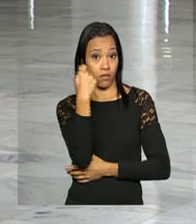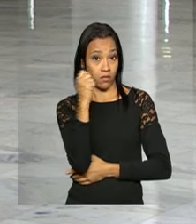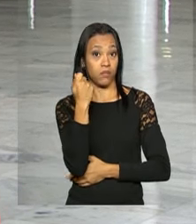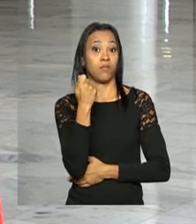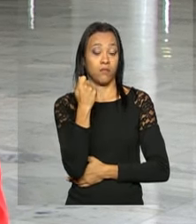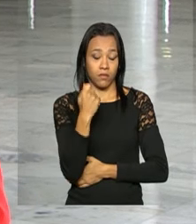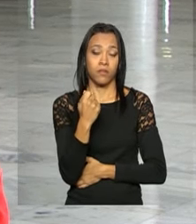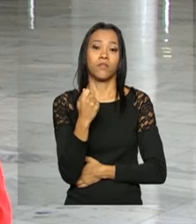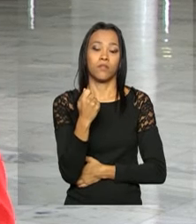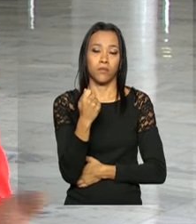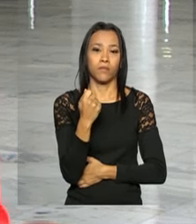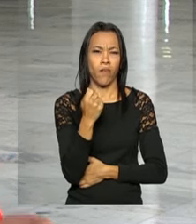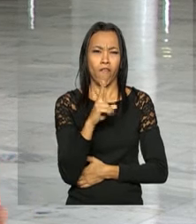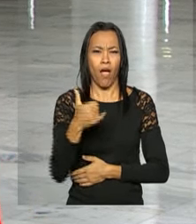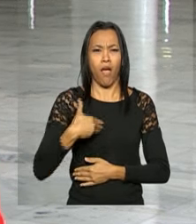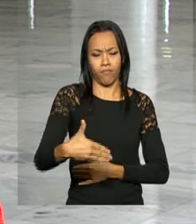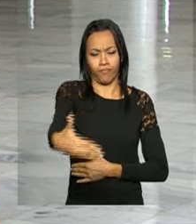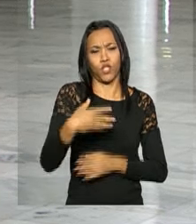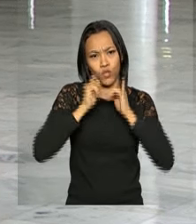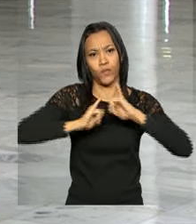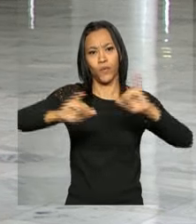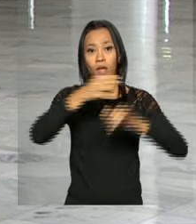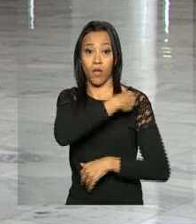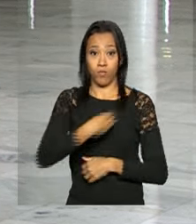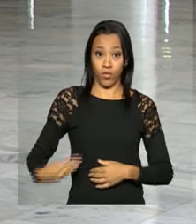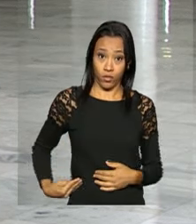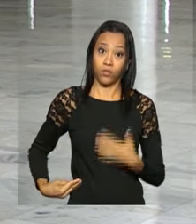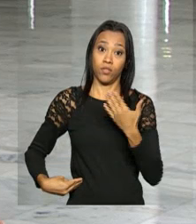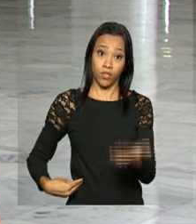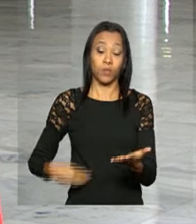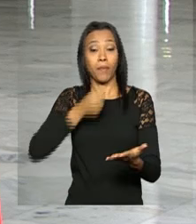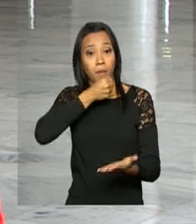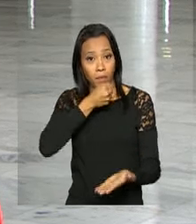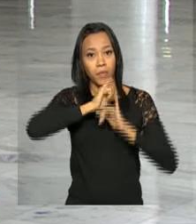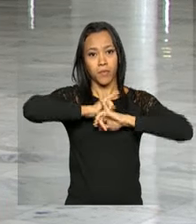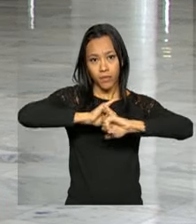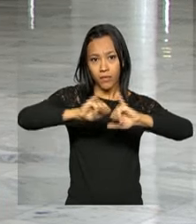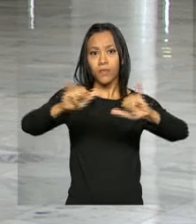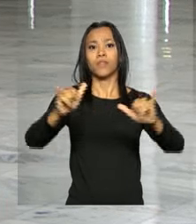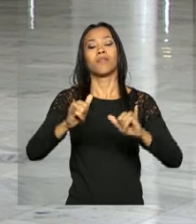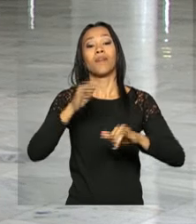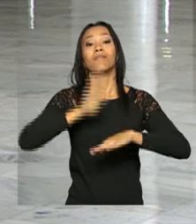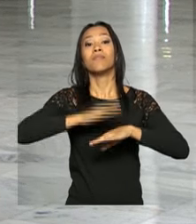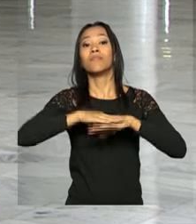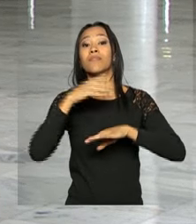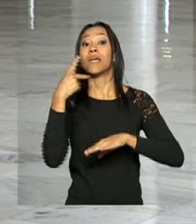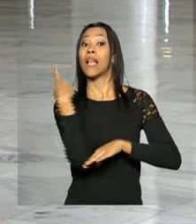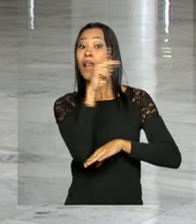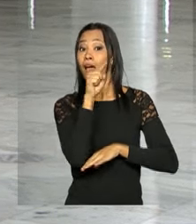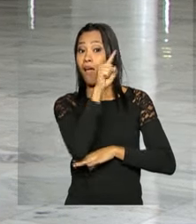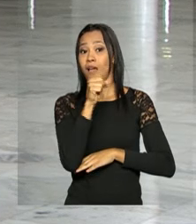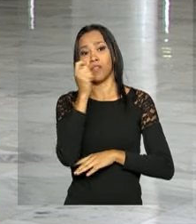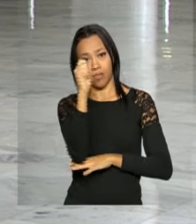devem eh ser eh divulgados pelo ministro Celso Pancera numa entrevista coletiva à imprensa na embaixada do Brasil em